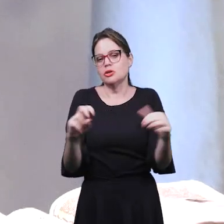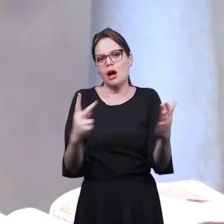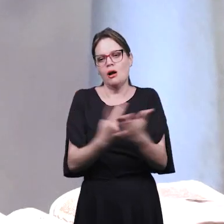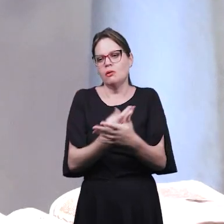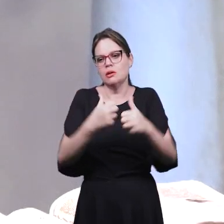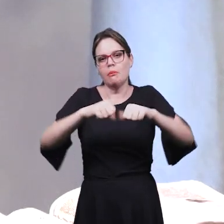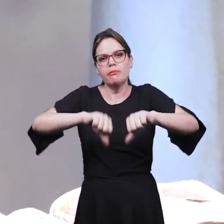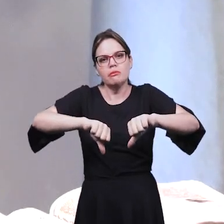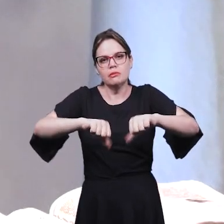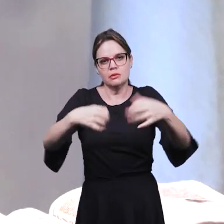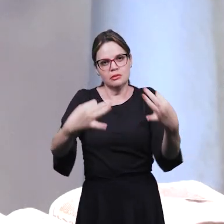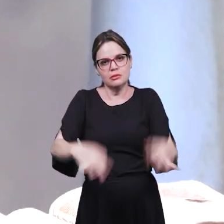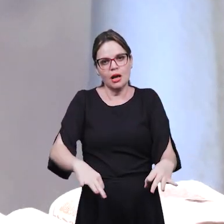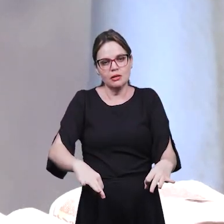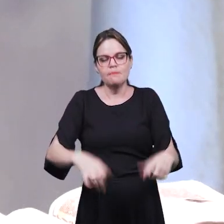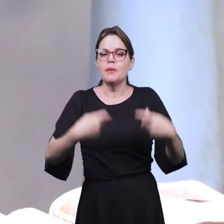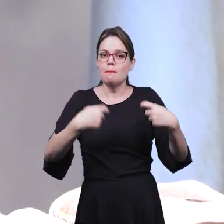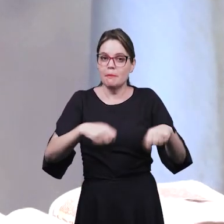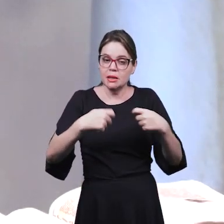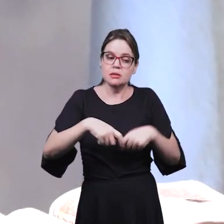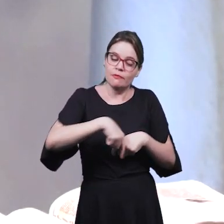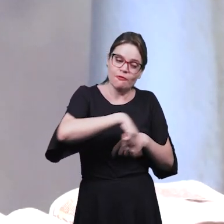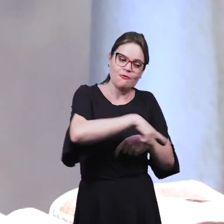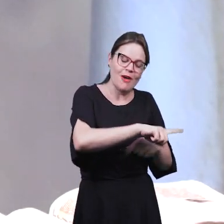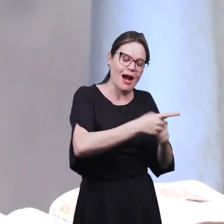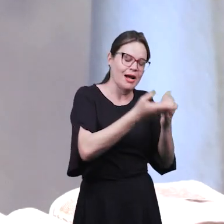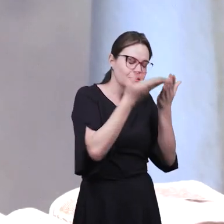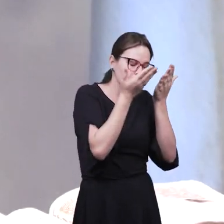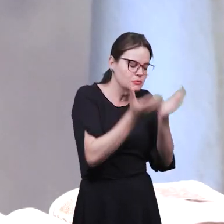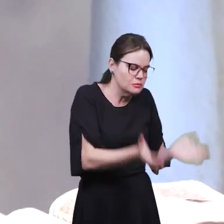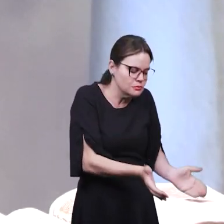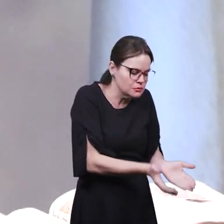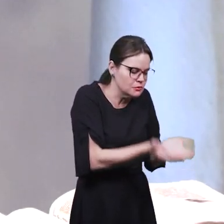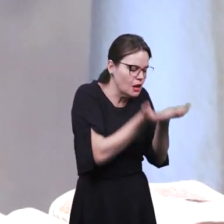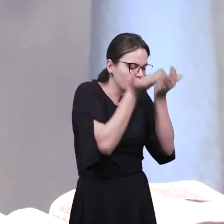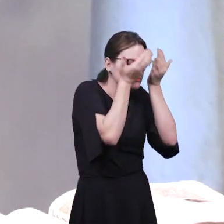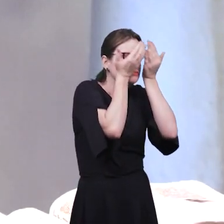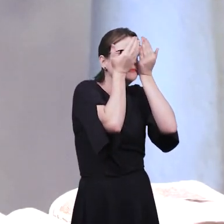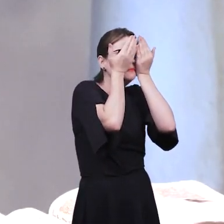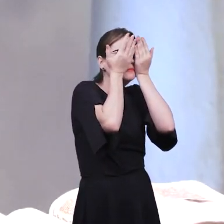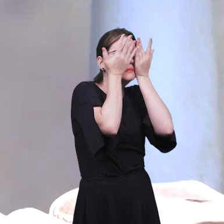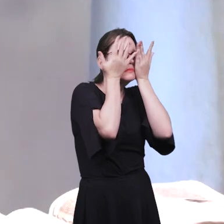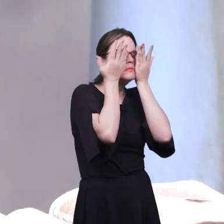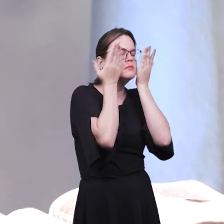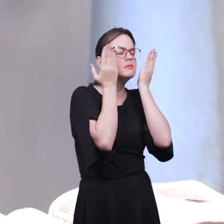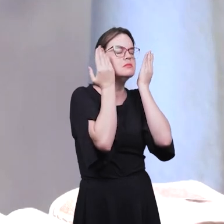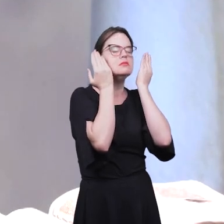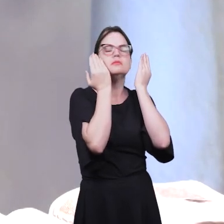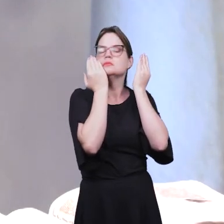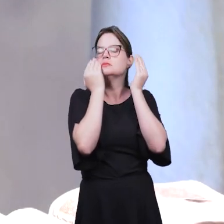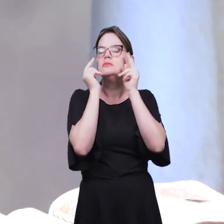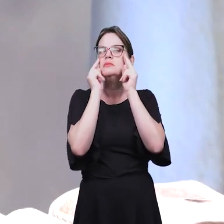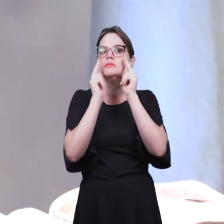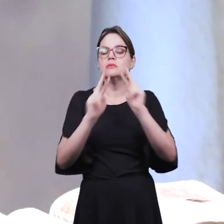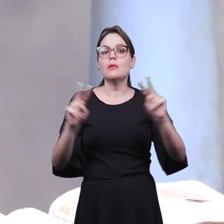o homem. O cego lavou, o texto diz que lavou os olhos, tirou o barro e voltou vendo.